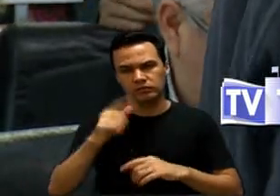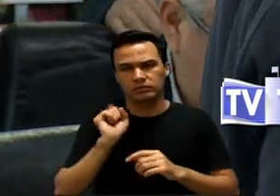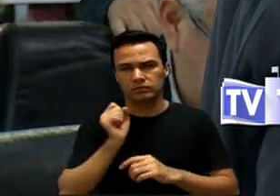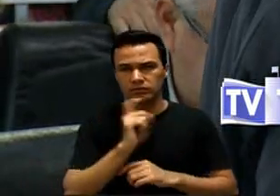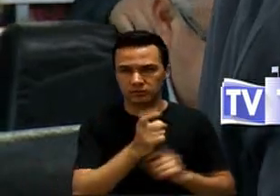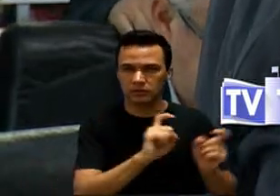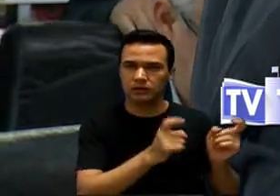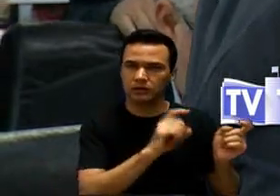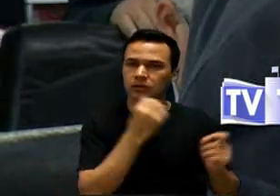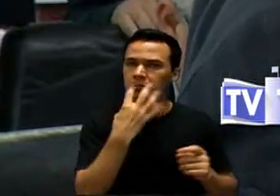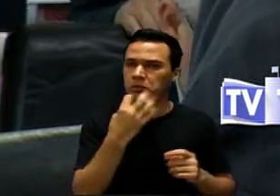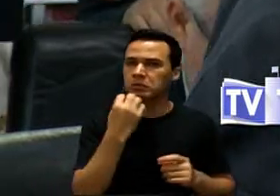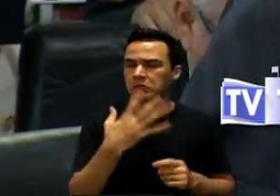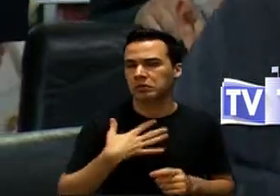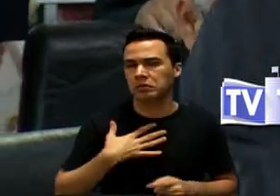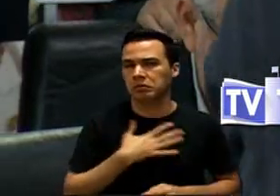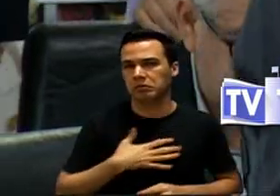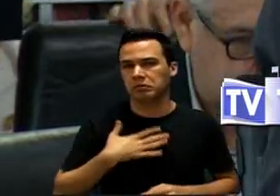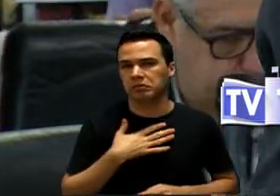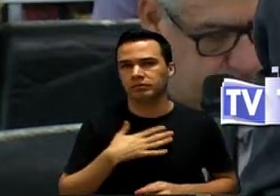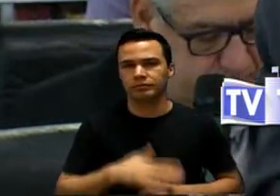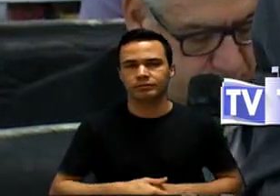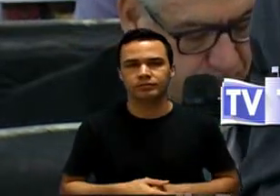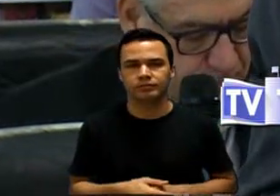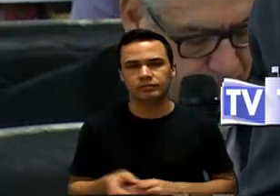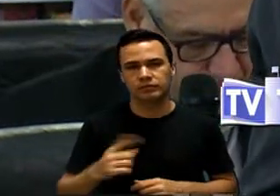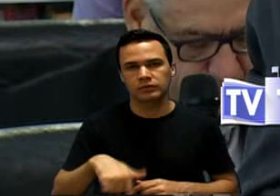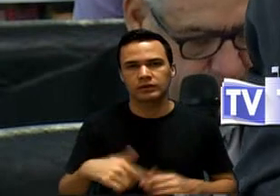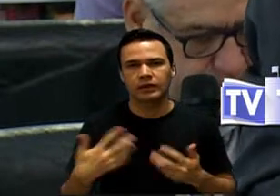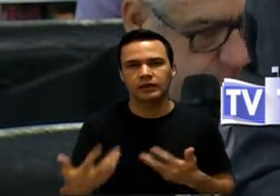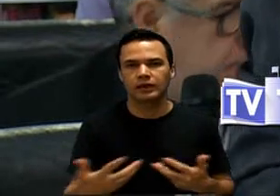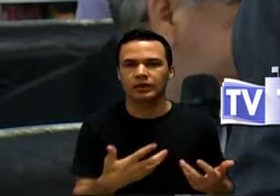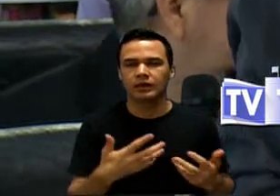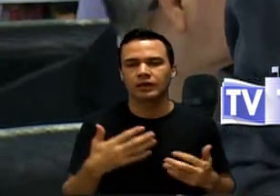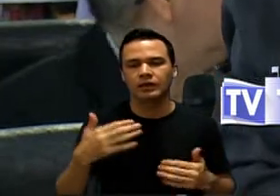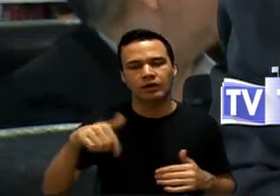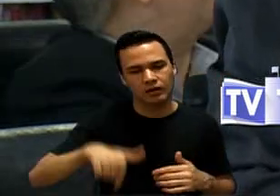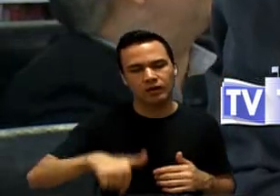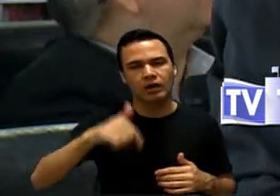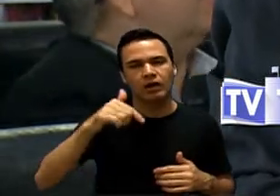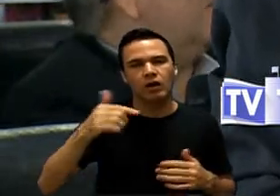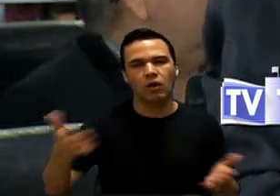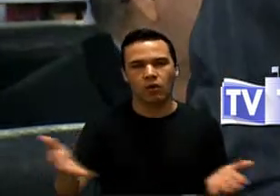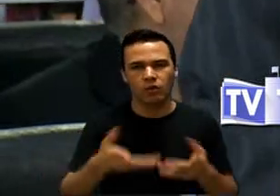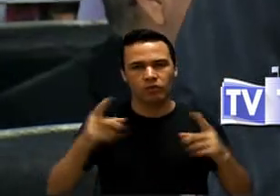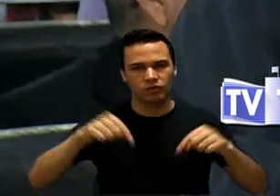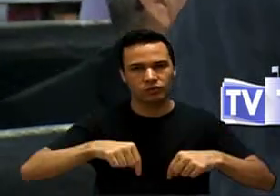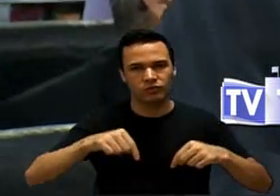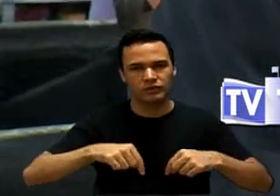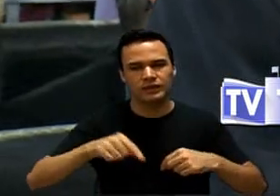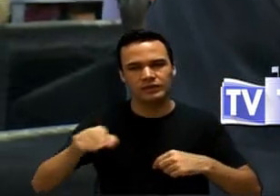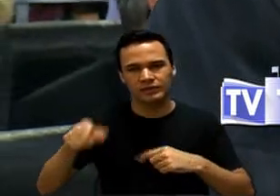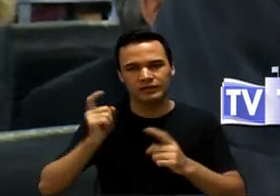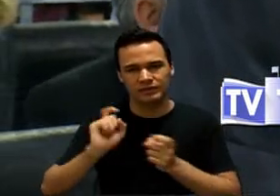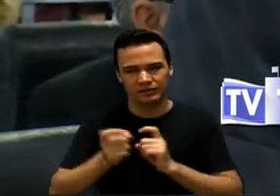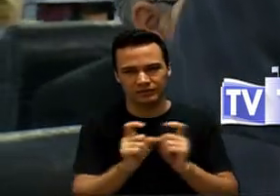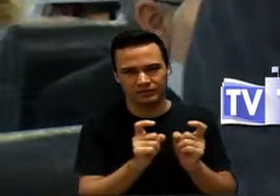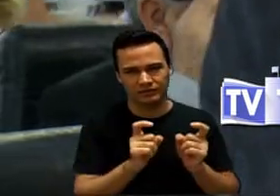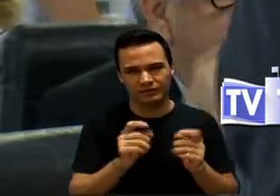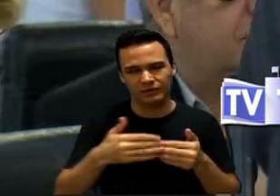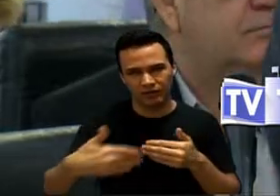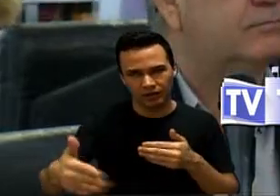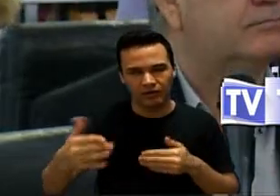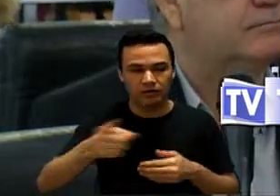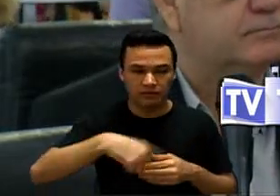foi excelente, né, Hudson Piscine? Esperamos que, a partir de hoje, a mesa se reúna e faça